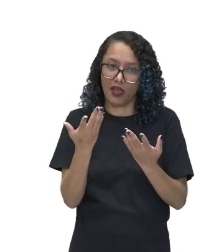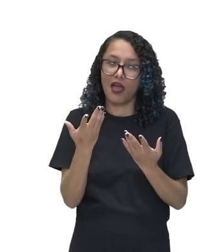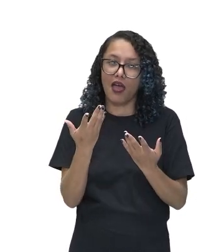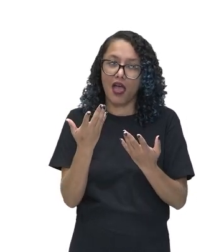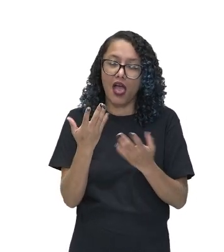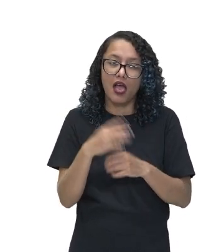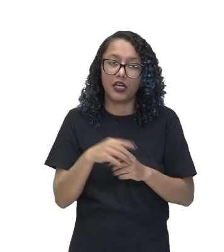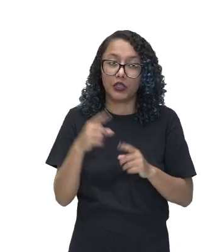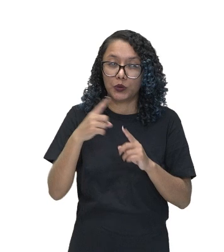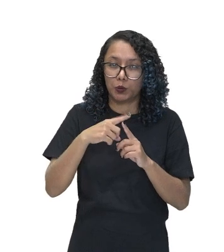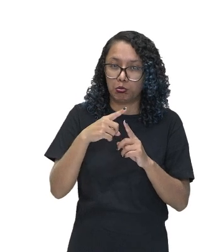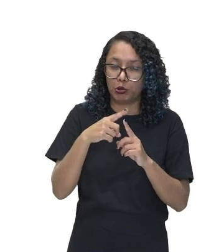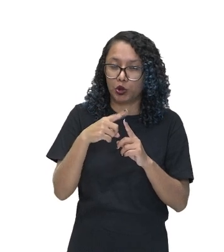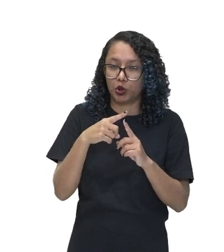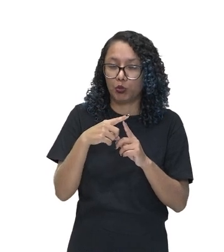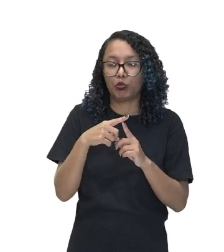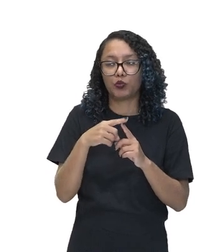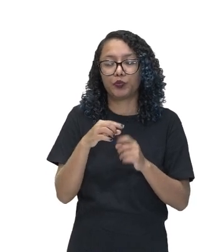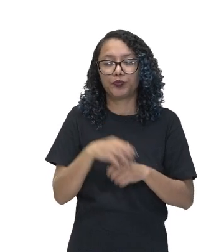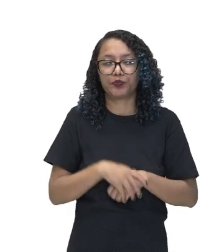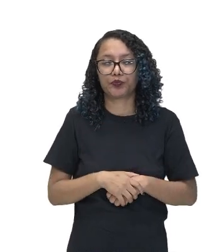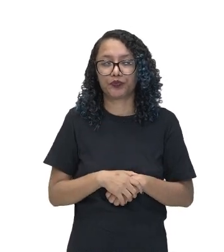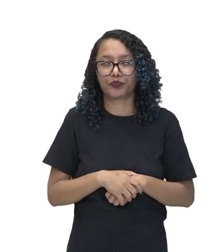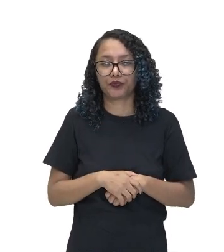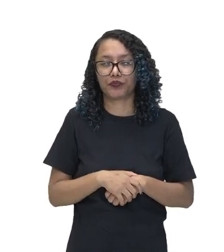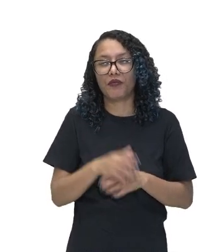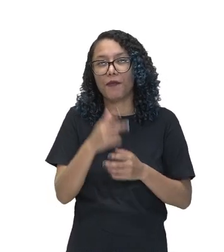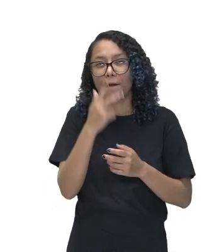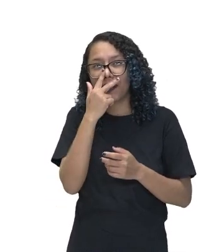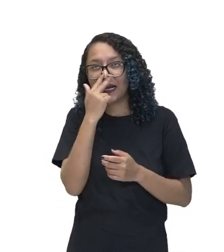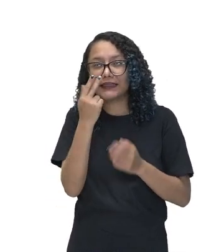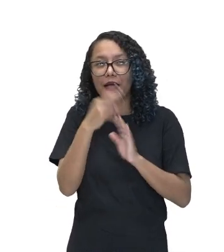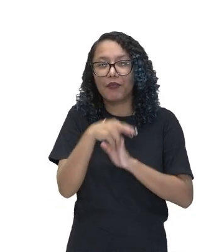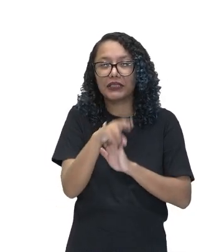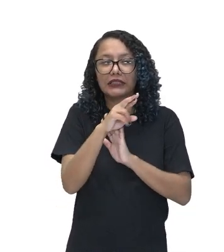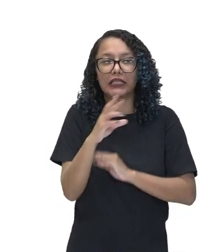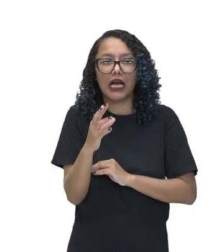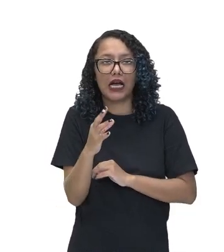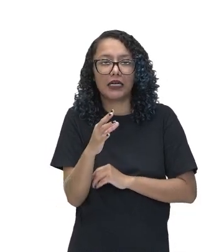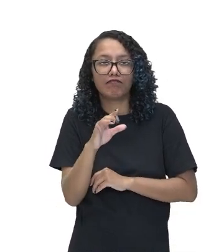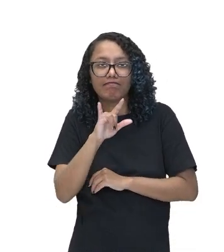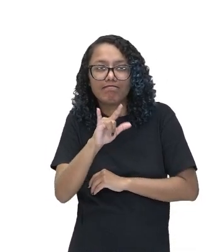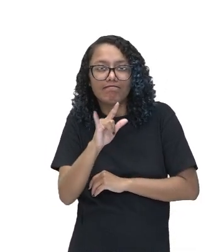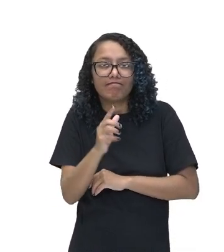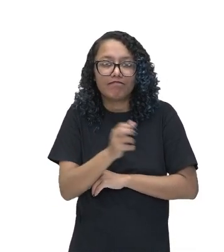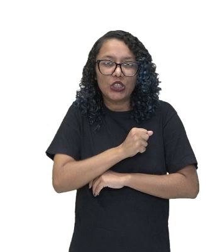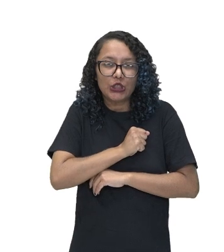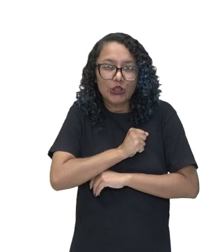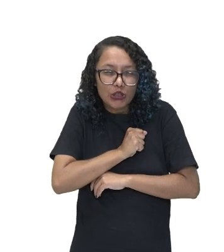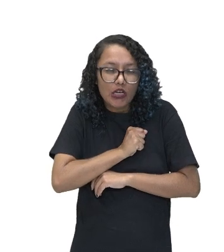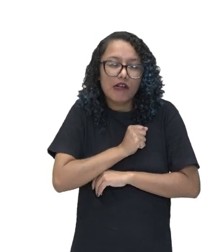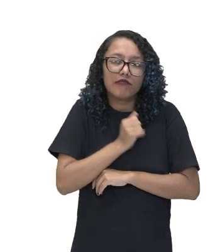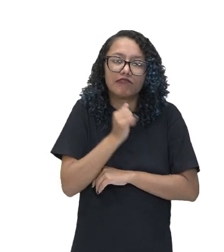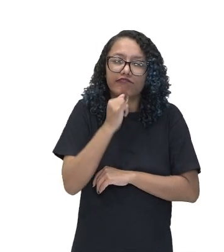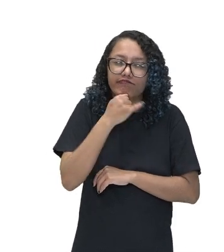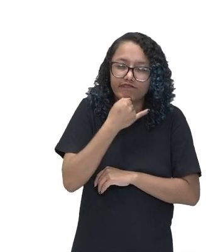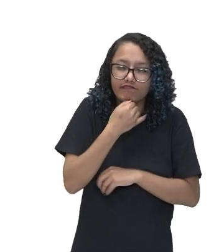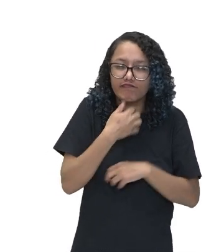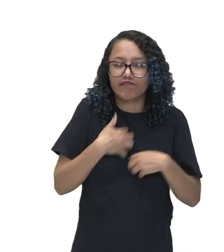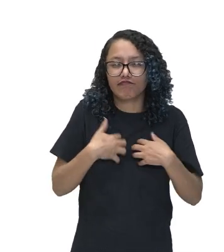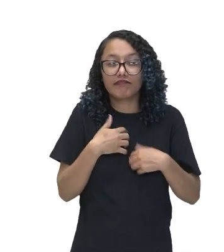na Argentina de paixão, de melancolia, de tristeza e também